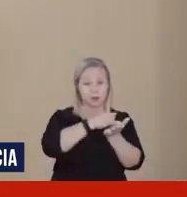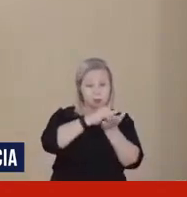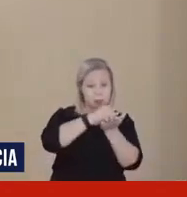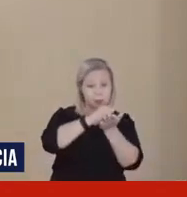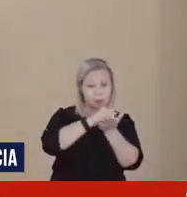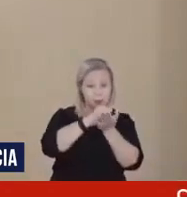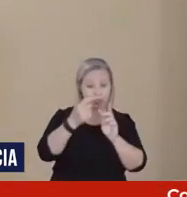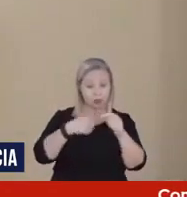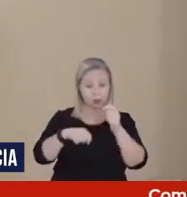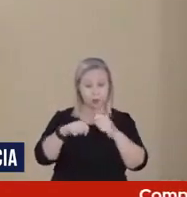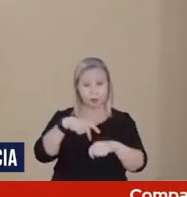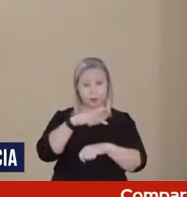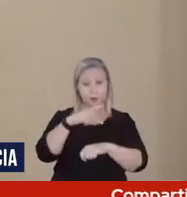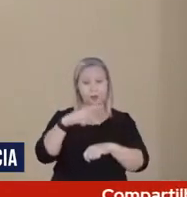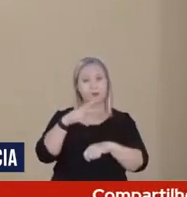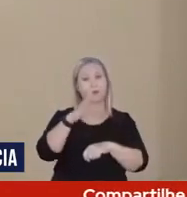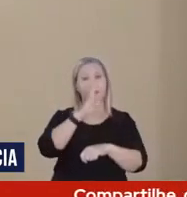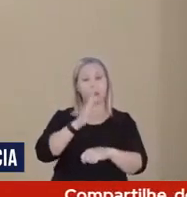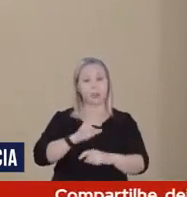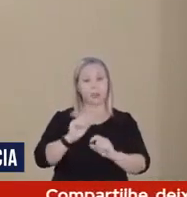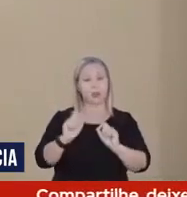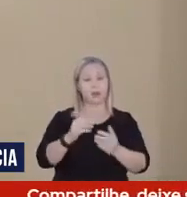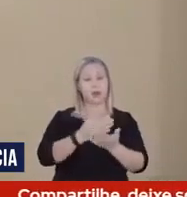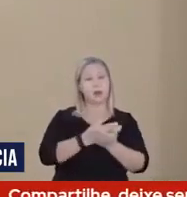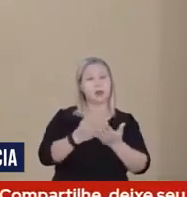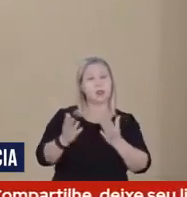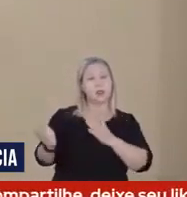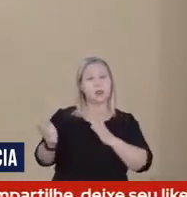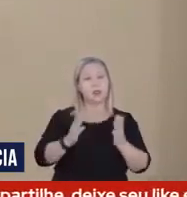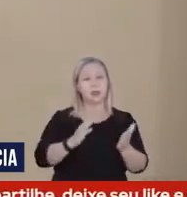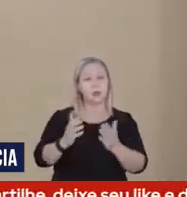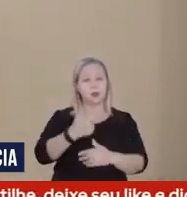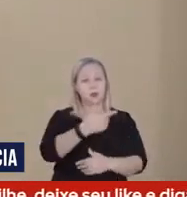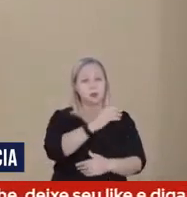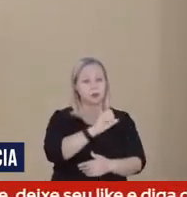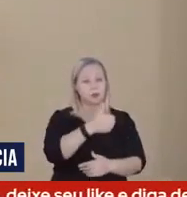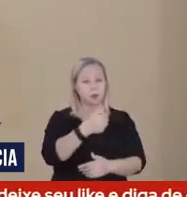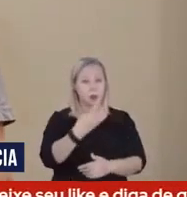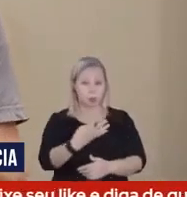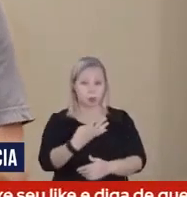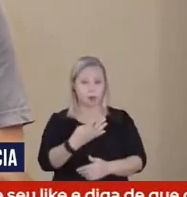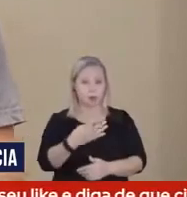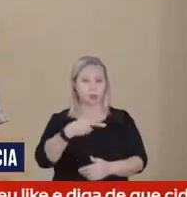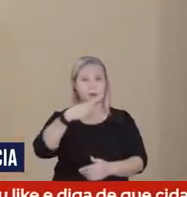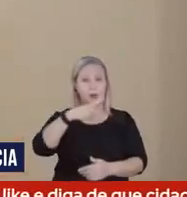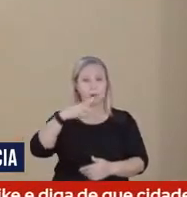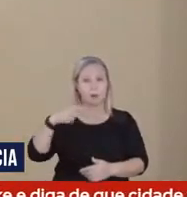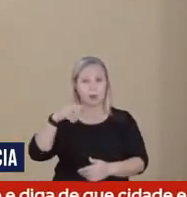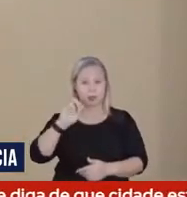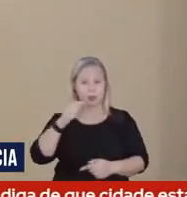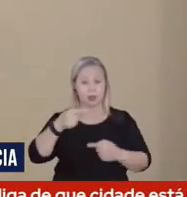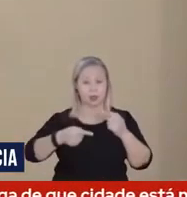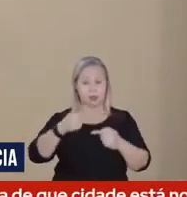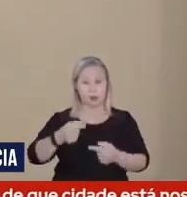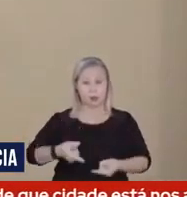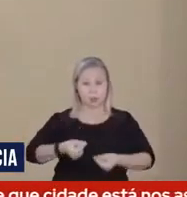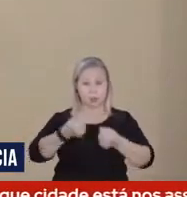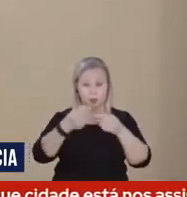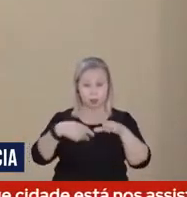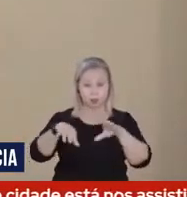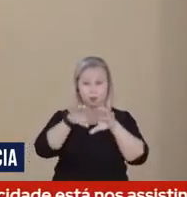período. 2014 é o marco para a gente, para a categoria petroleira, né? Começa antes, Zé Maria lembra bem disso, 2012,